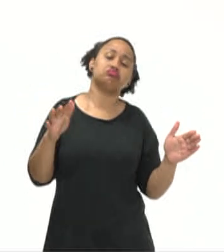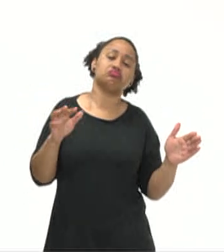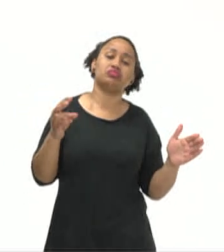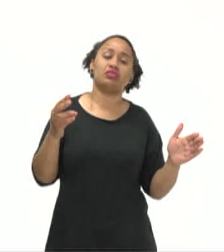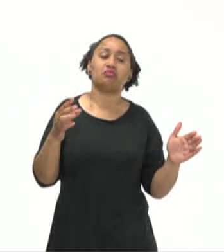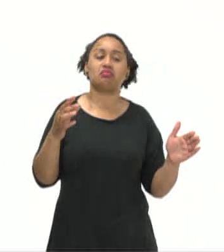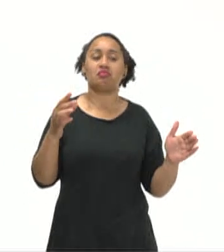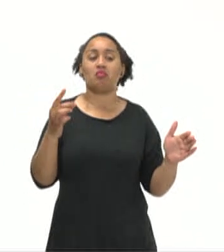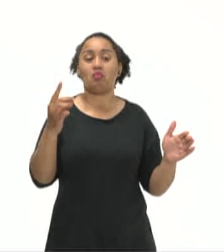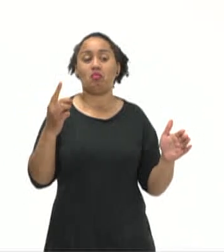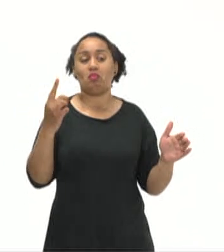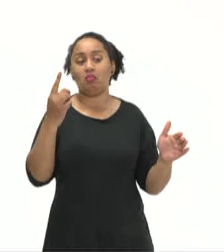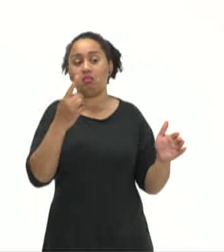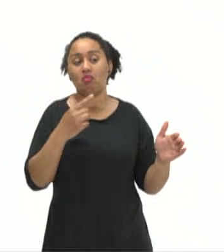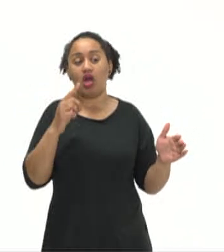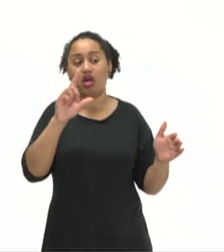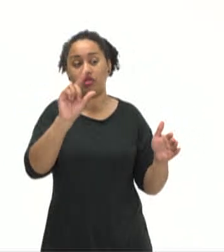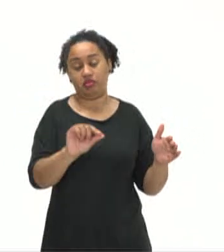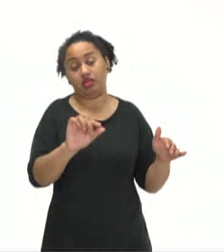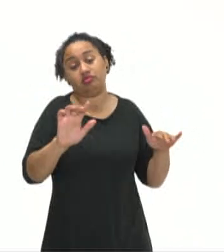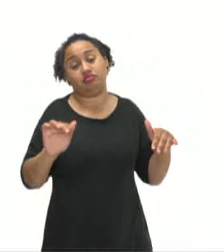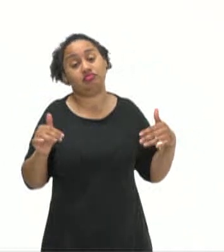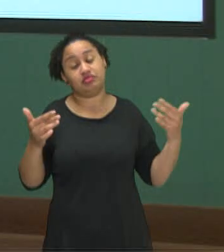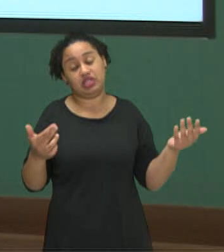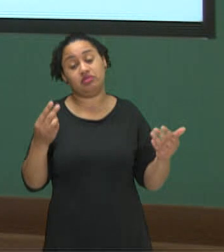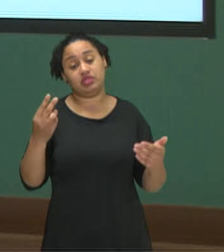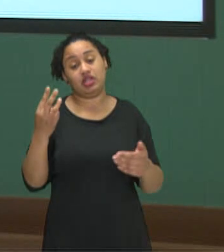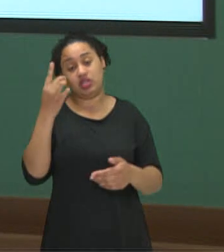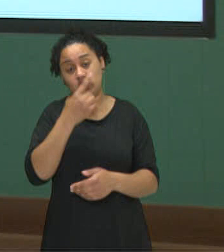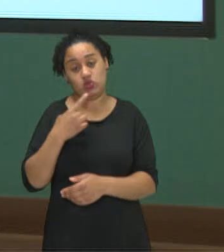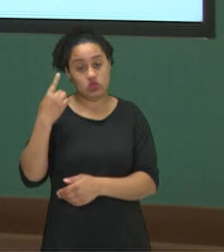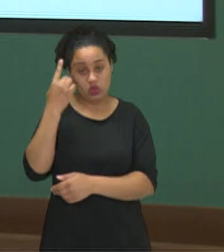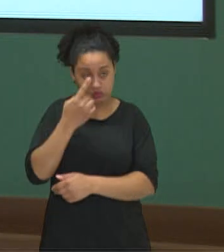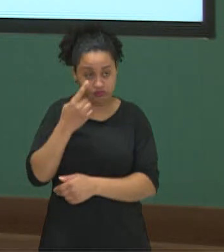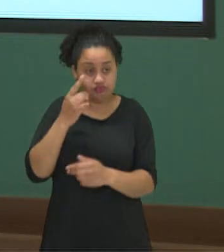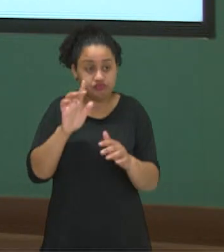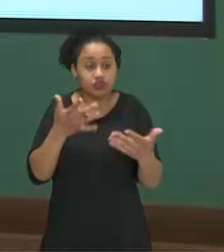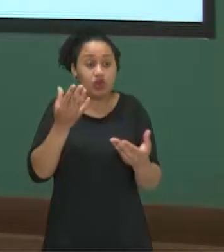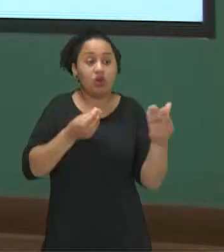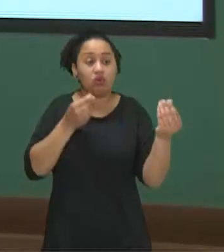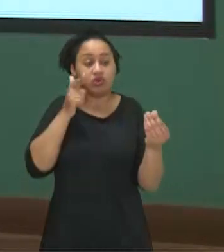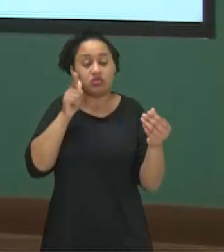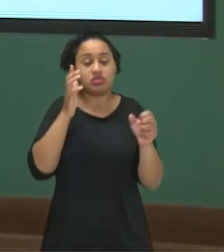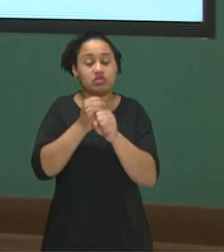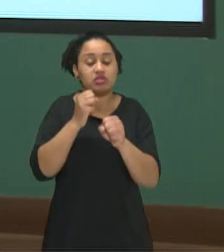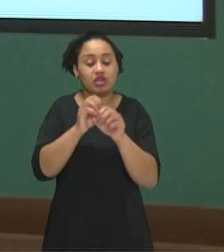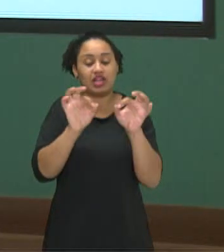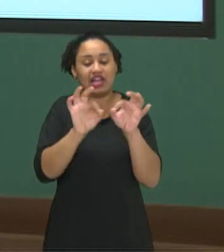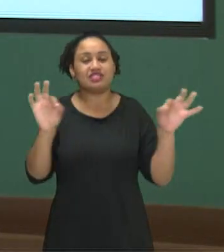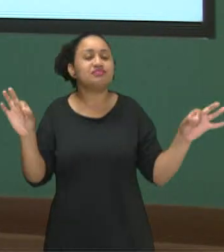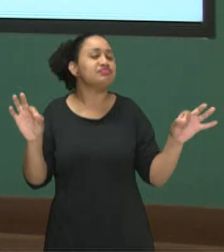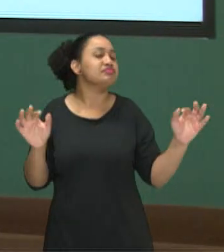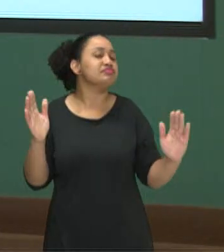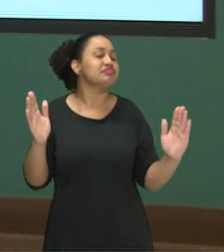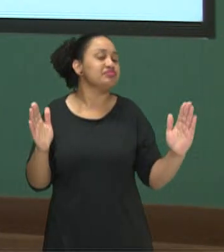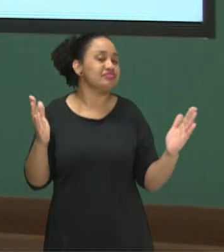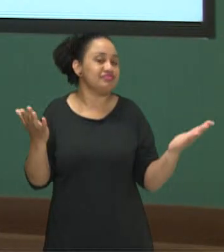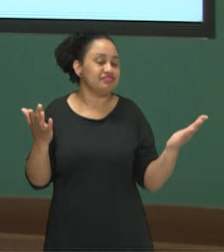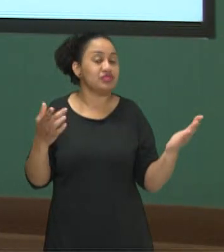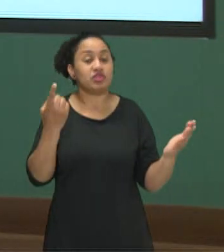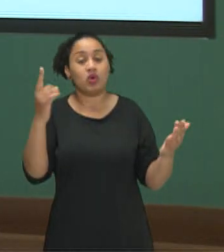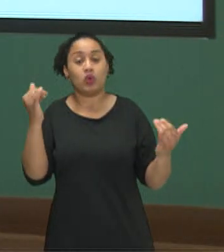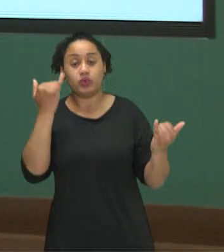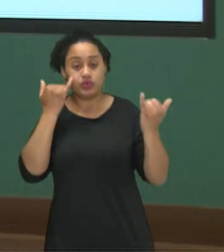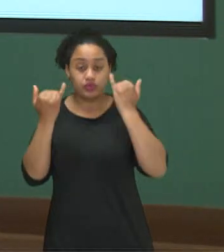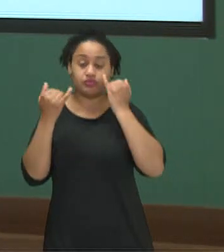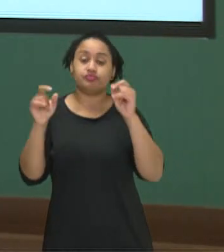em 1 hora a menos, ou seja, em 3 horas. Como calcular a distância percorrida? Outra informação que você